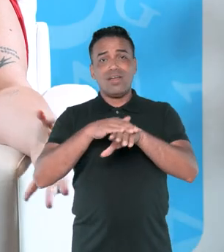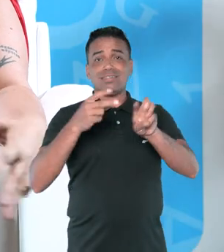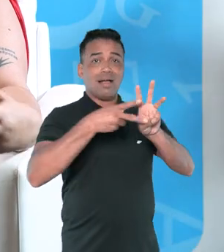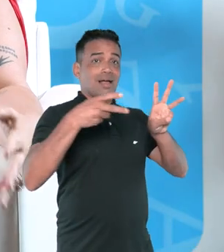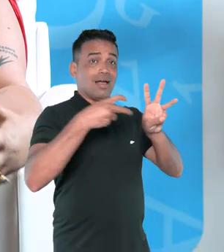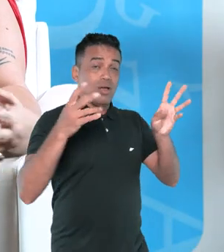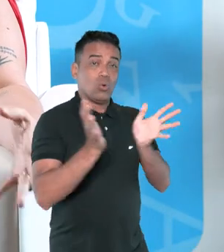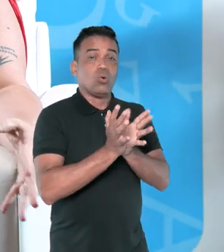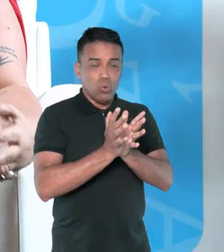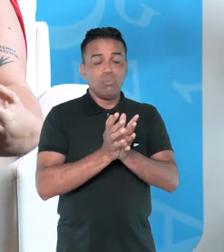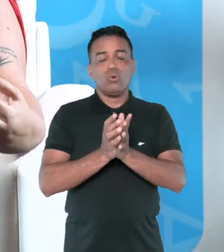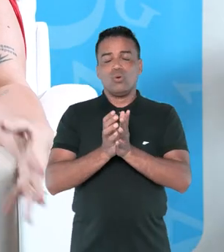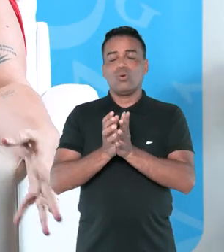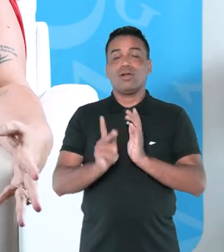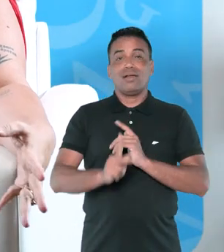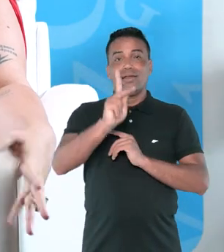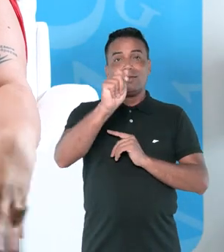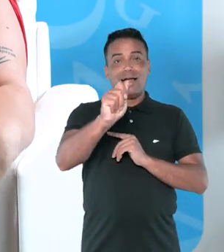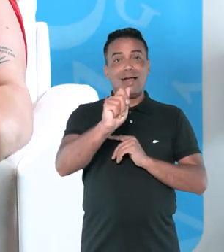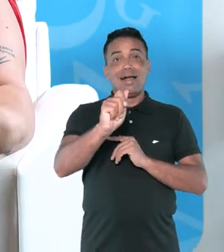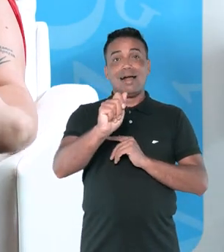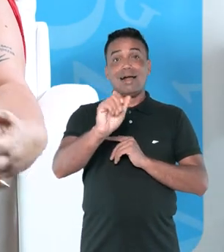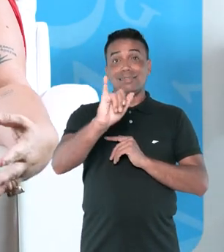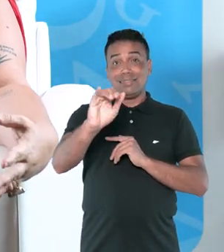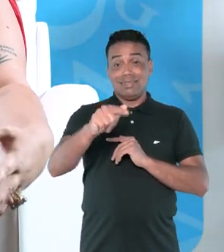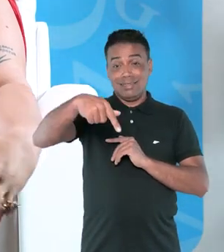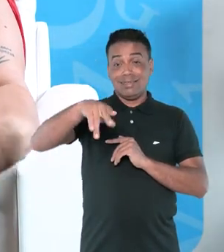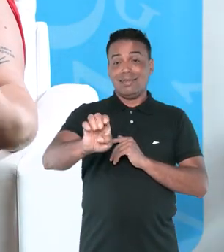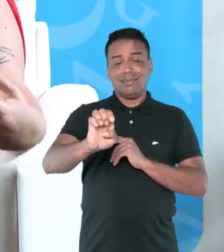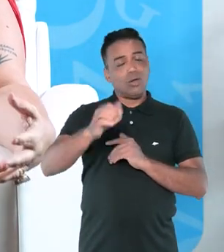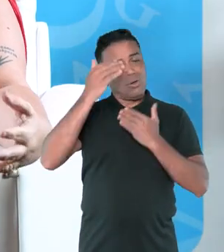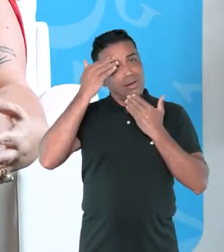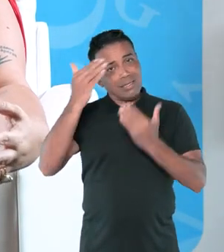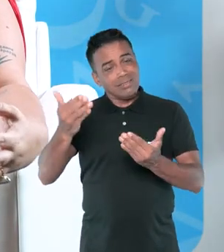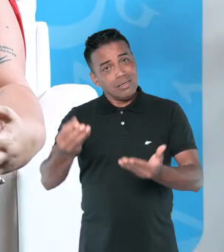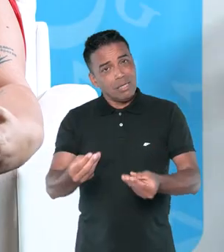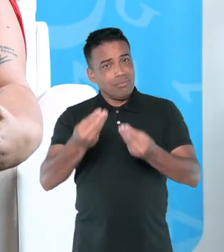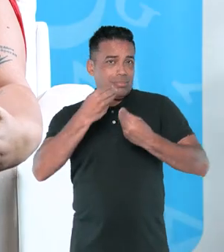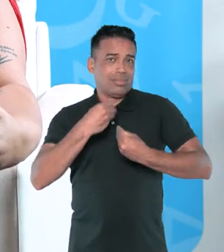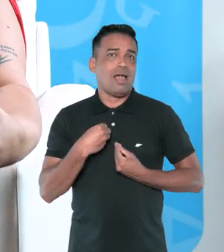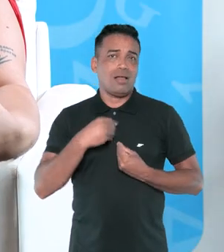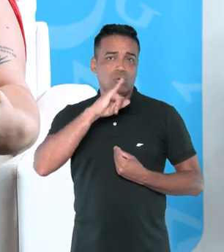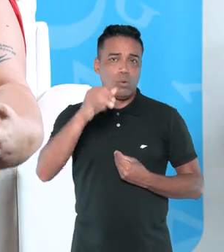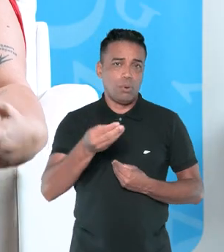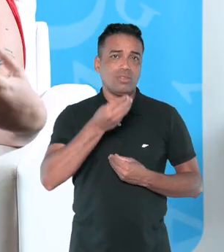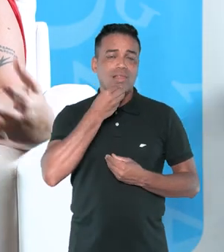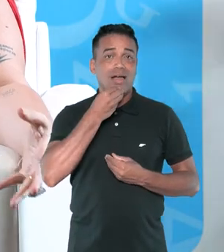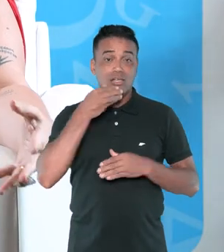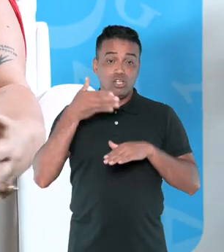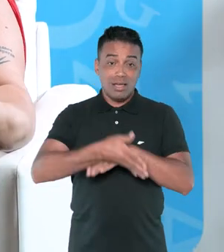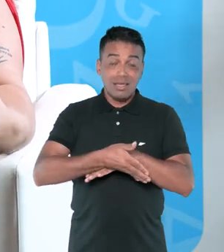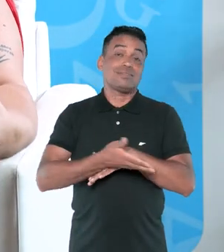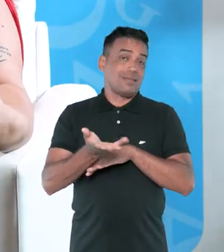super emocionante, com o Cacique, desculpa. Foi super emocionante. Eu agradeci a ele por ter me dado a permissão de